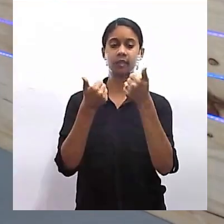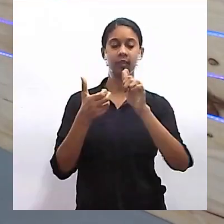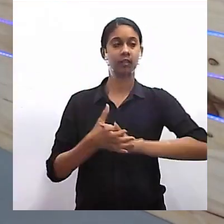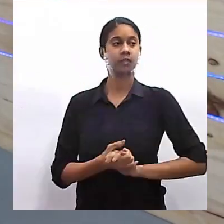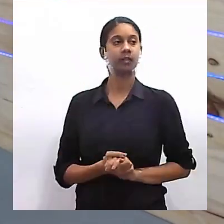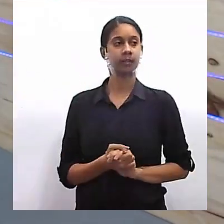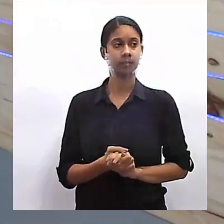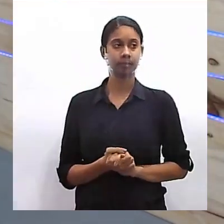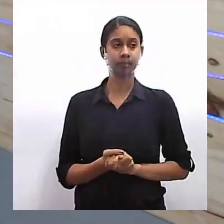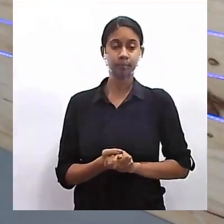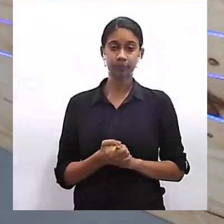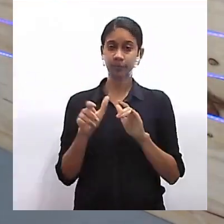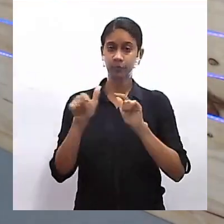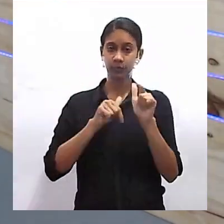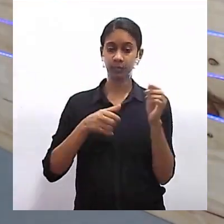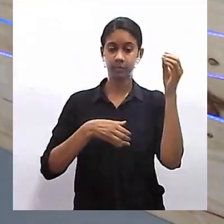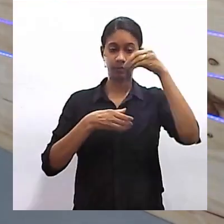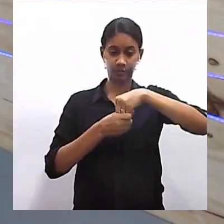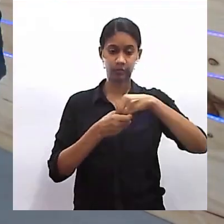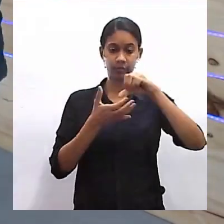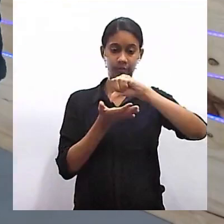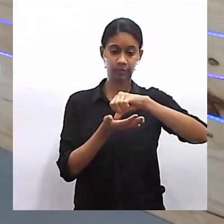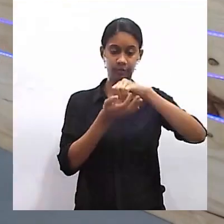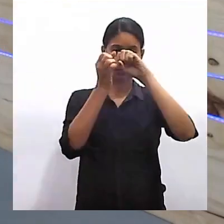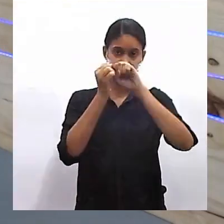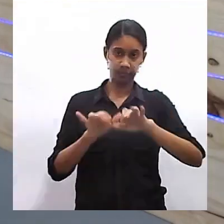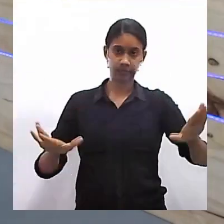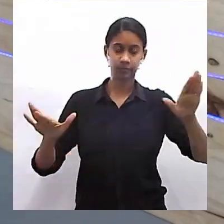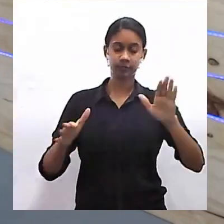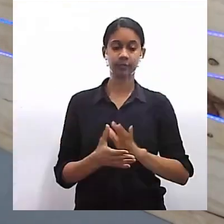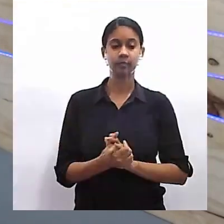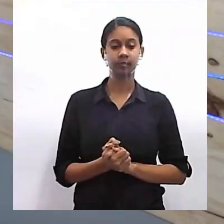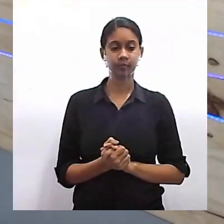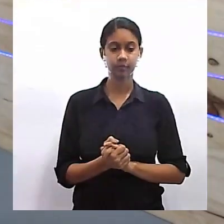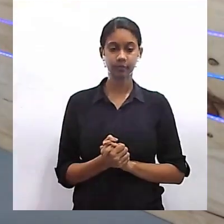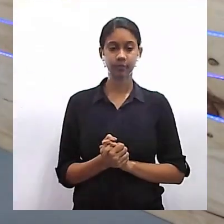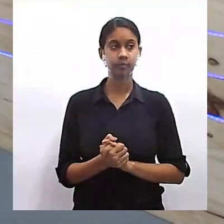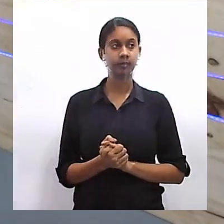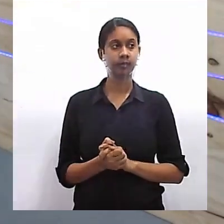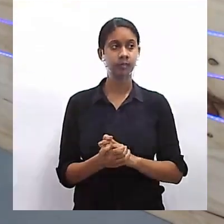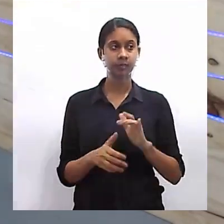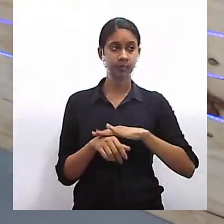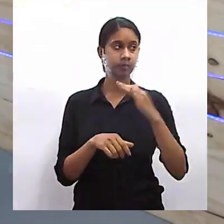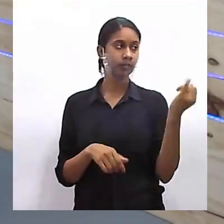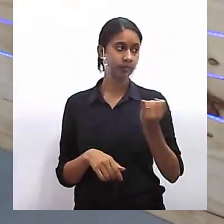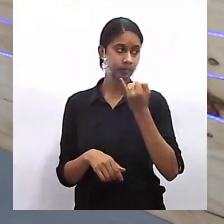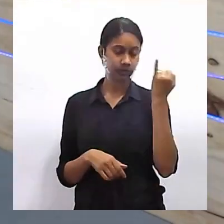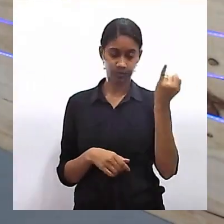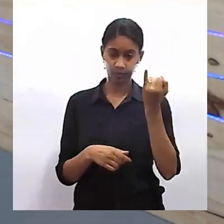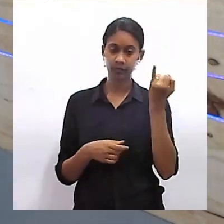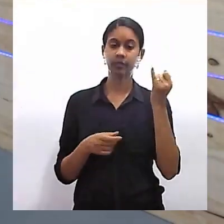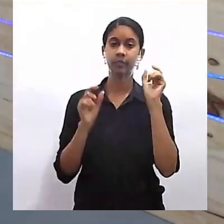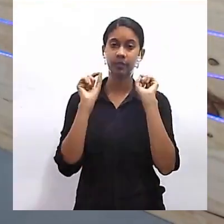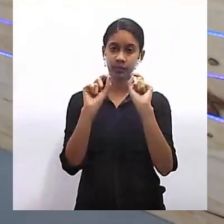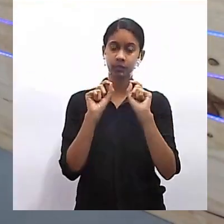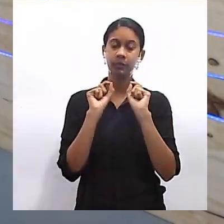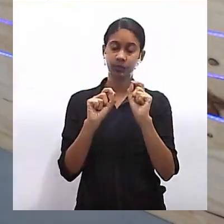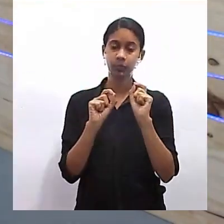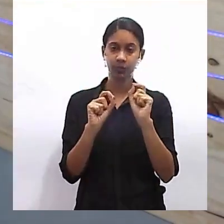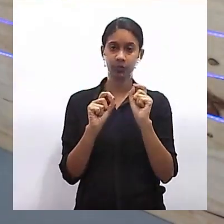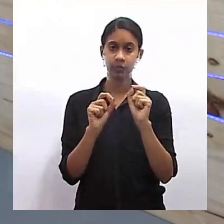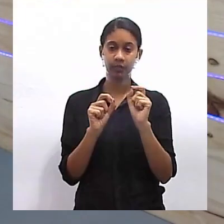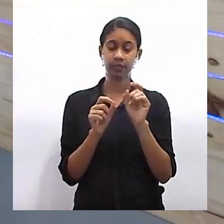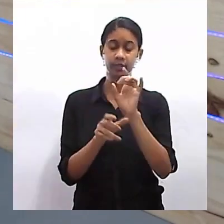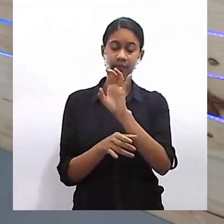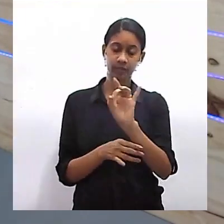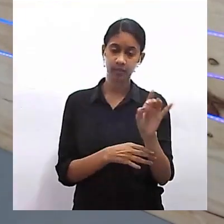rendimento dentro do centro de distribuição, né? O ponto forte da tecnologia em logística atuais é do grande volume de cada com